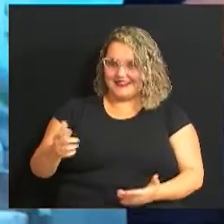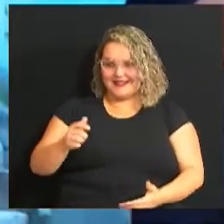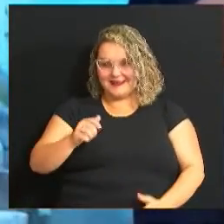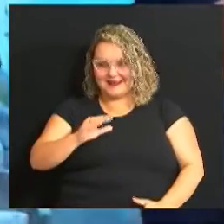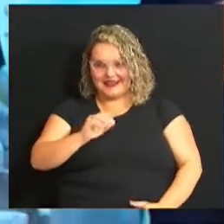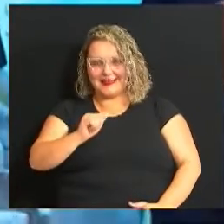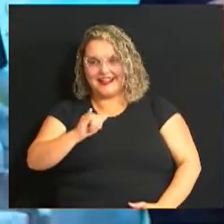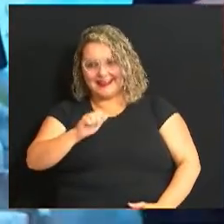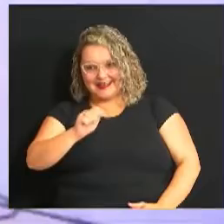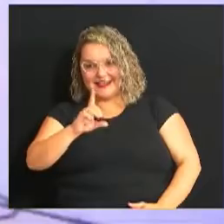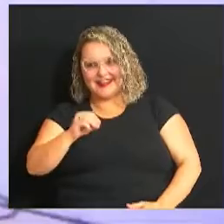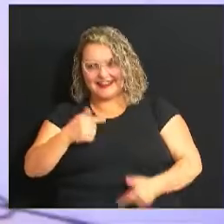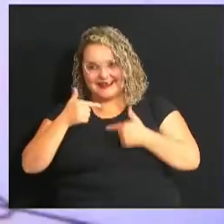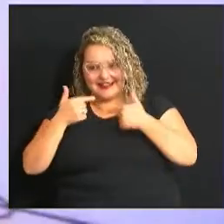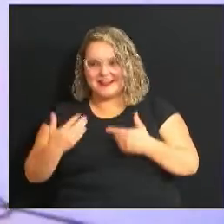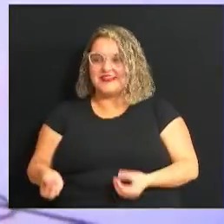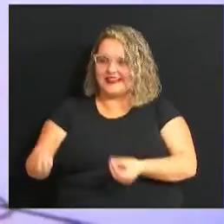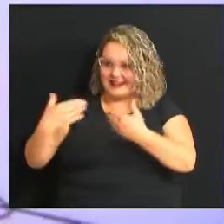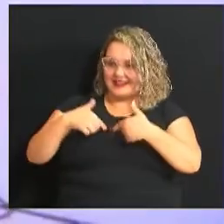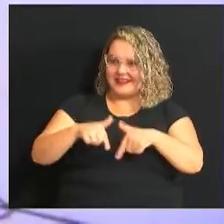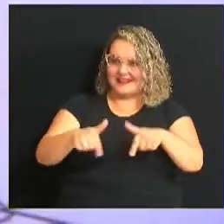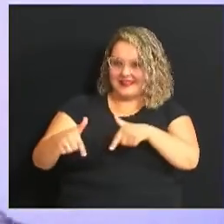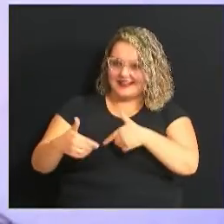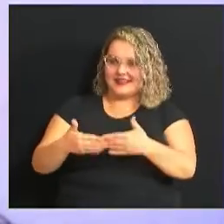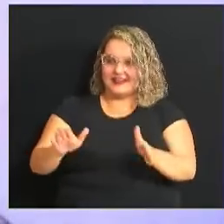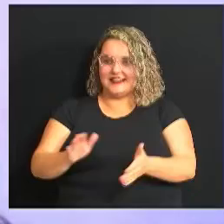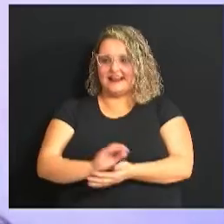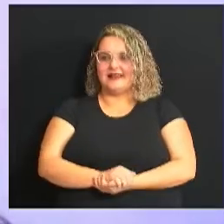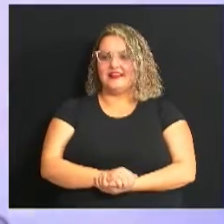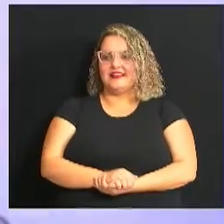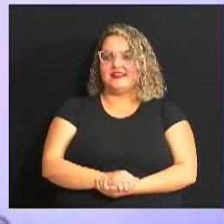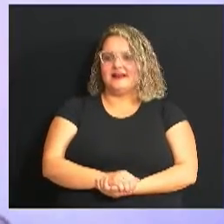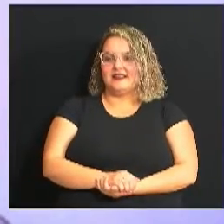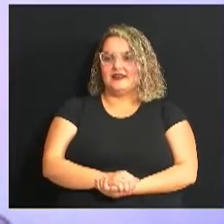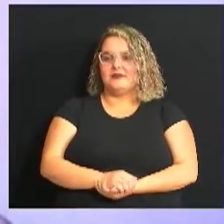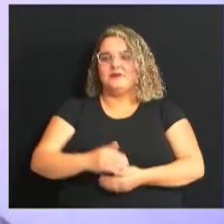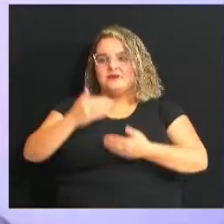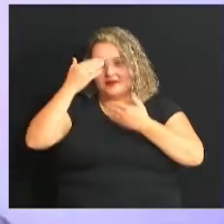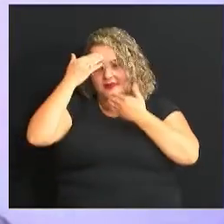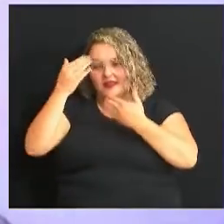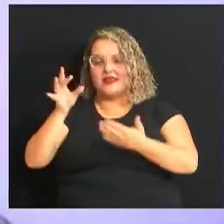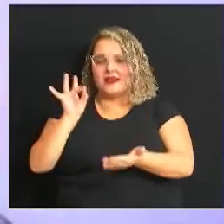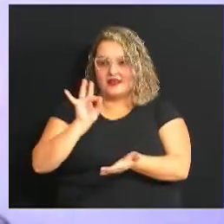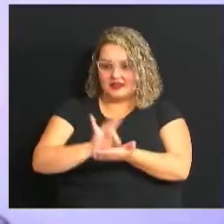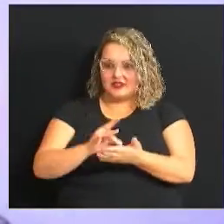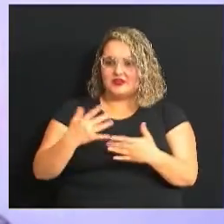mas trazer mais emprego. A placa de agradecimento é justamente